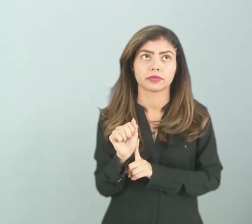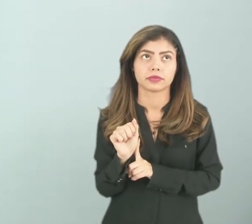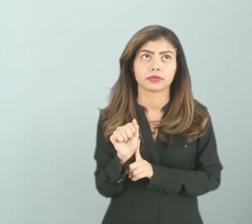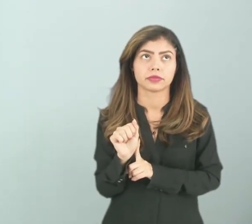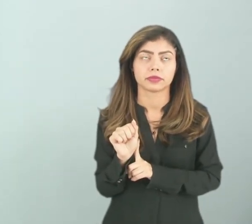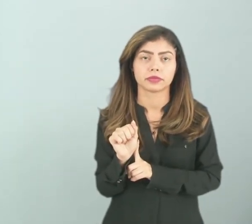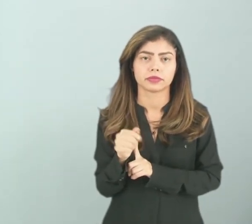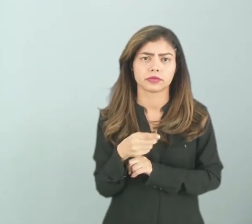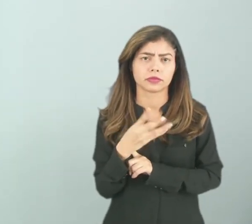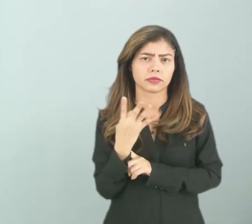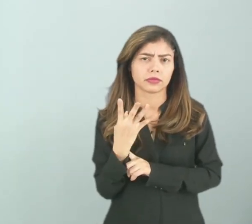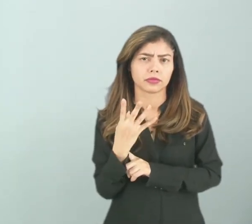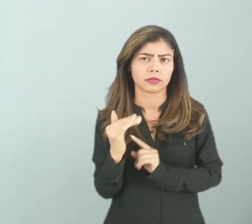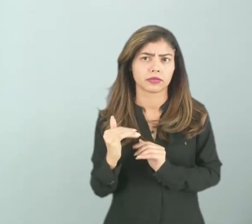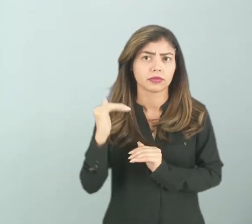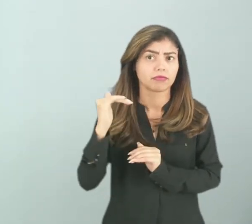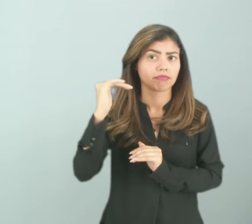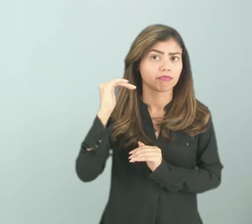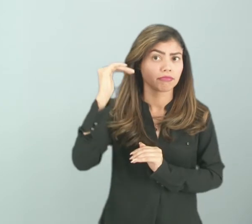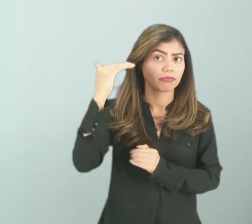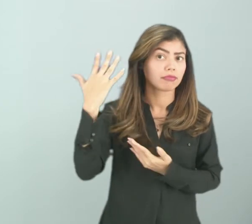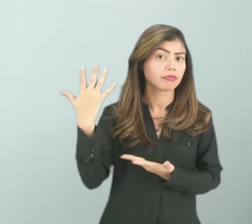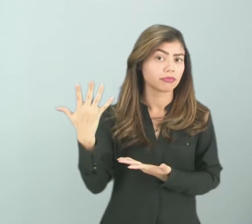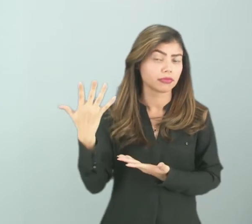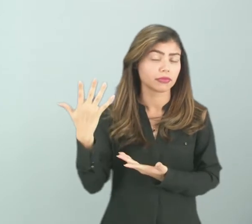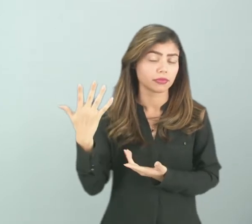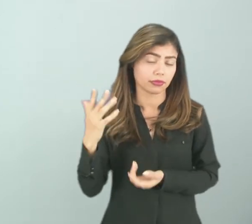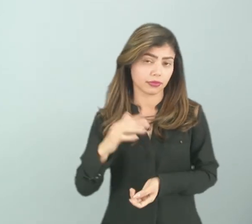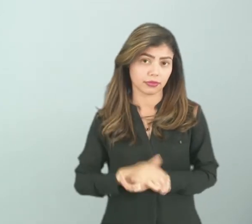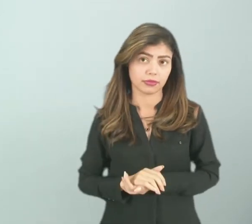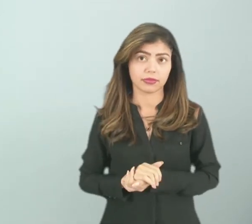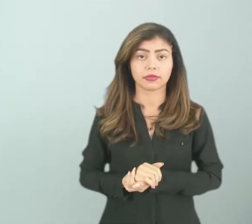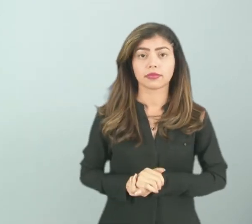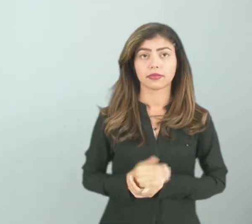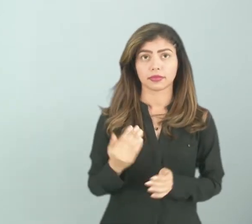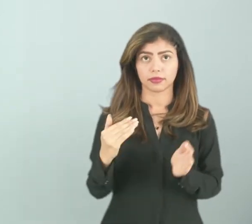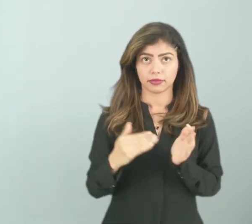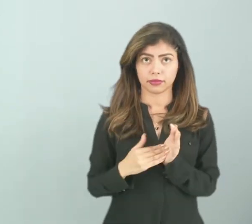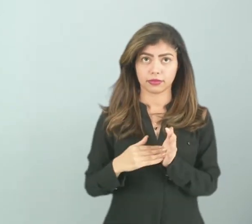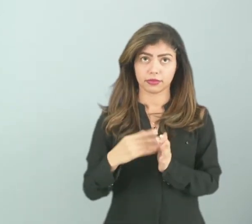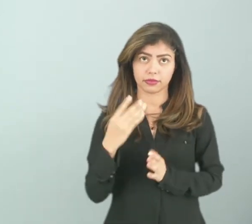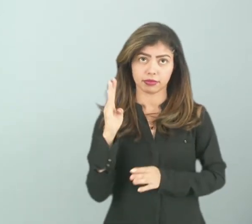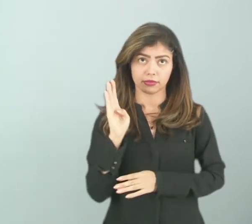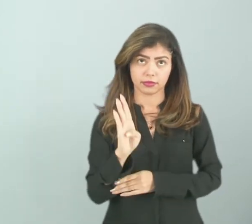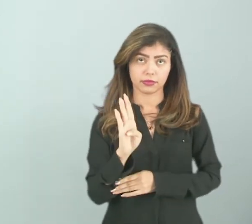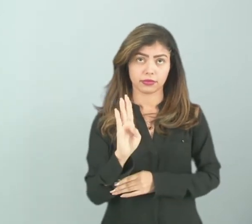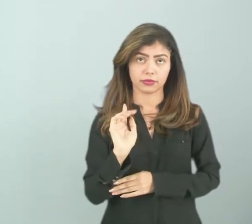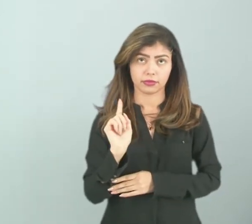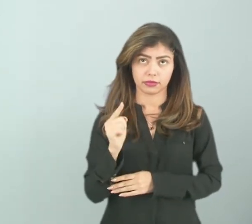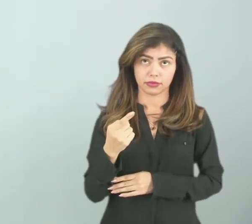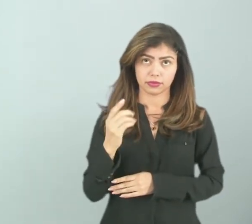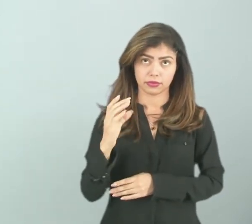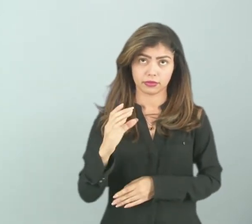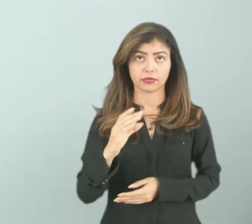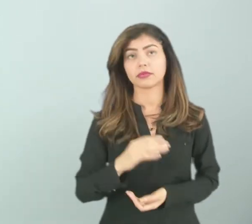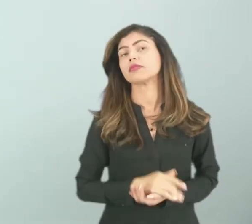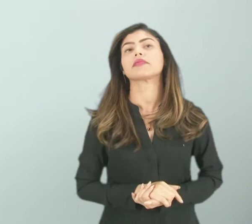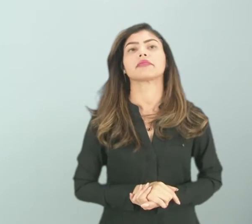quantas casinhas ele vai subir, né? Nós vamos chamar esse quadradinho de casinha até chegar no ponto B e depois no ponto